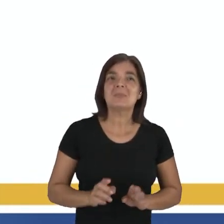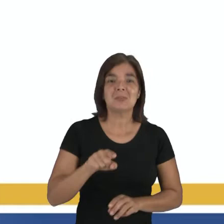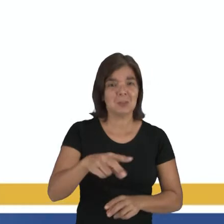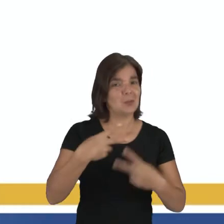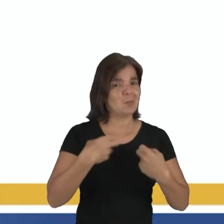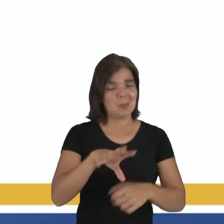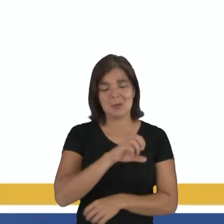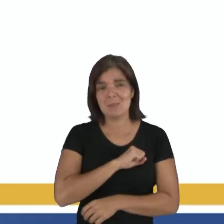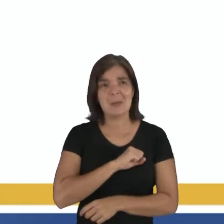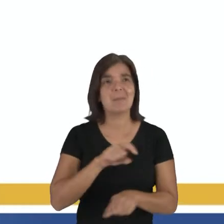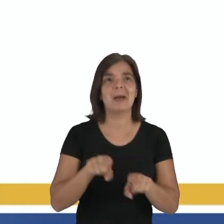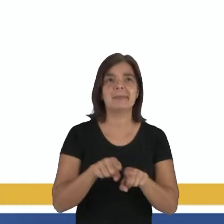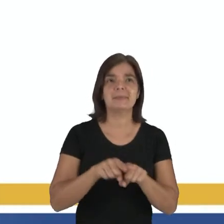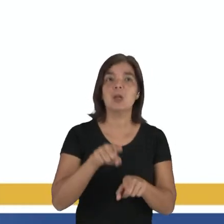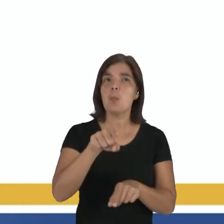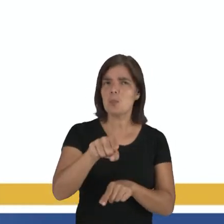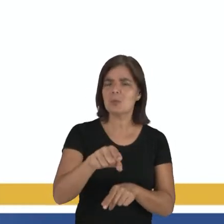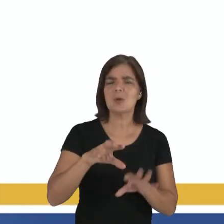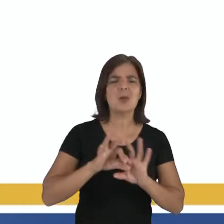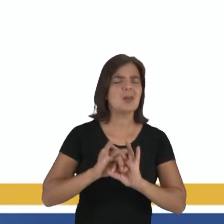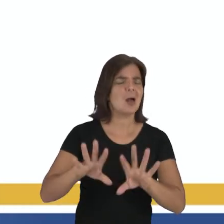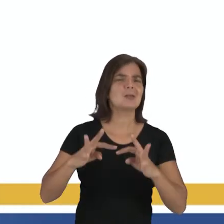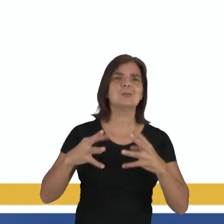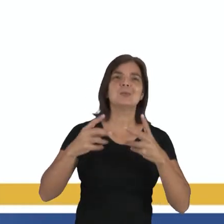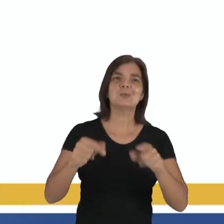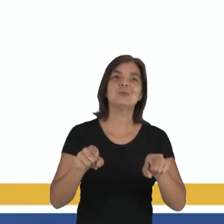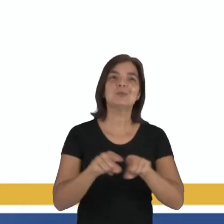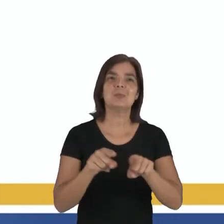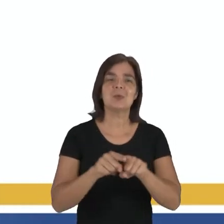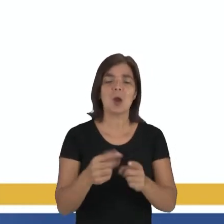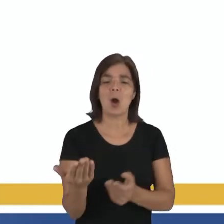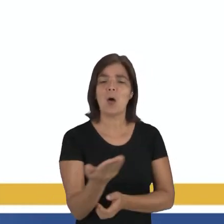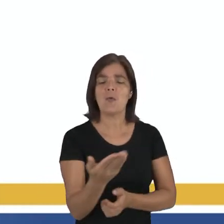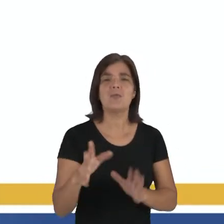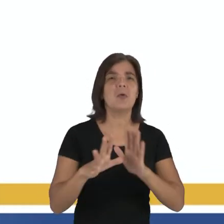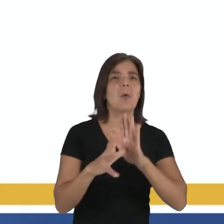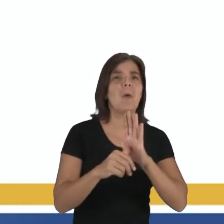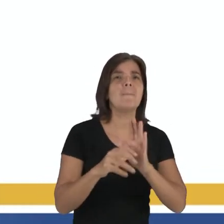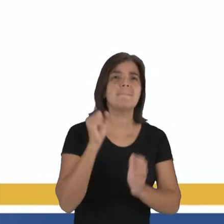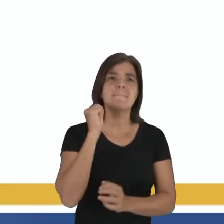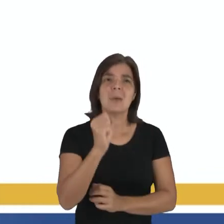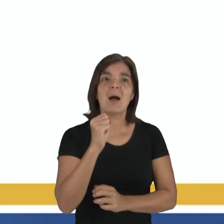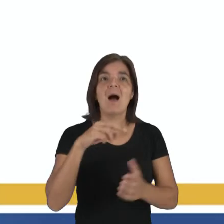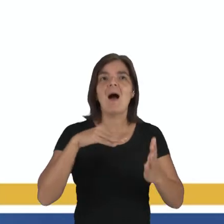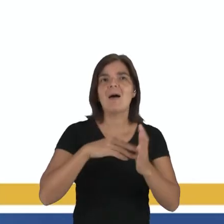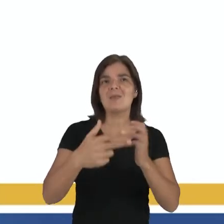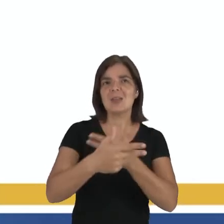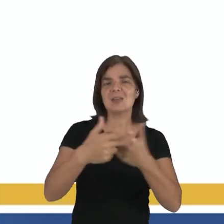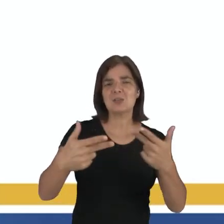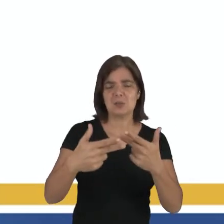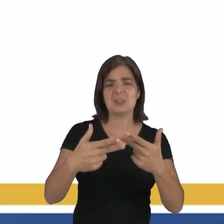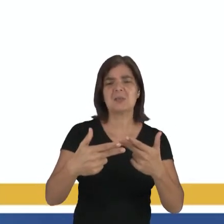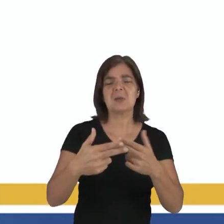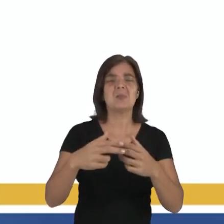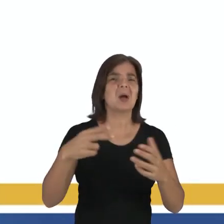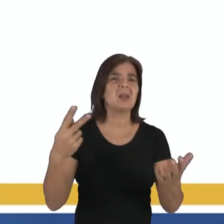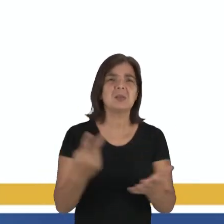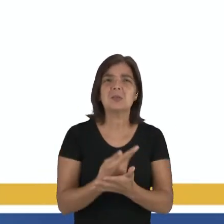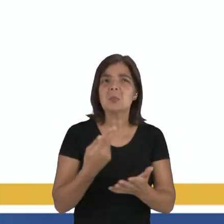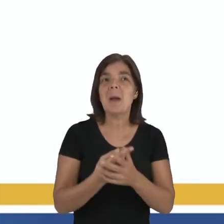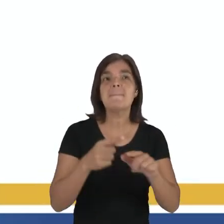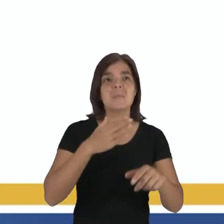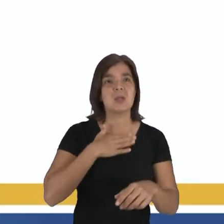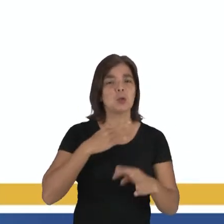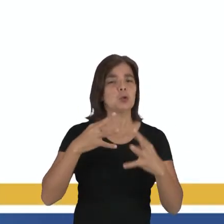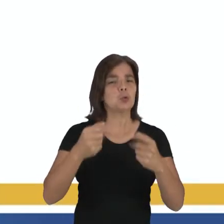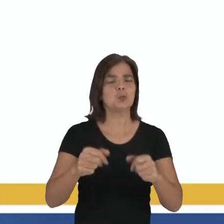se você não me amar. E por você eu largo tudo. Vou mendigar, roubar, matar, até nas coisas mais